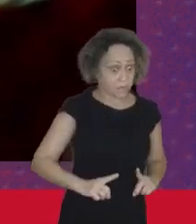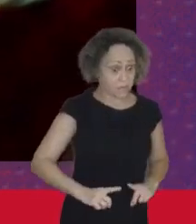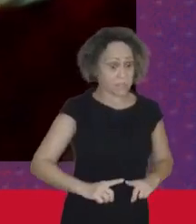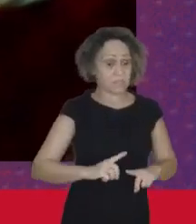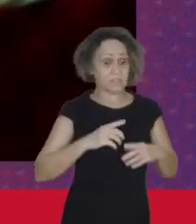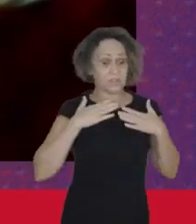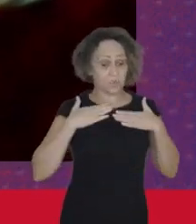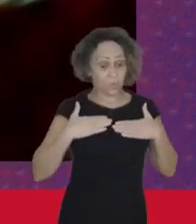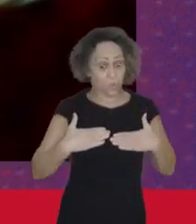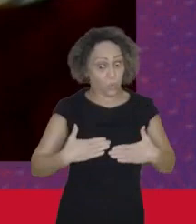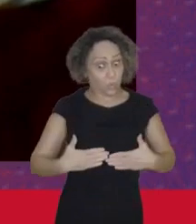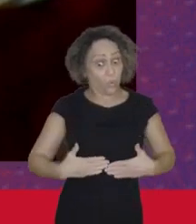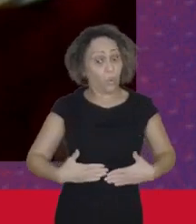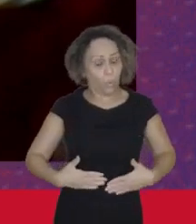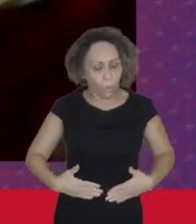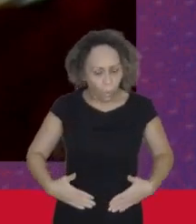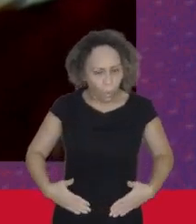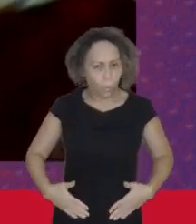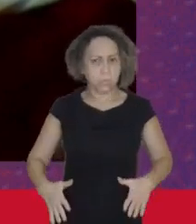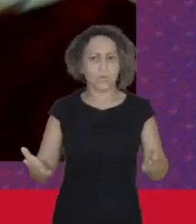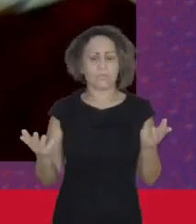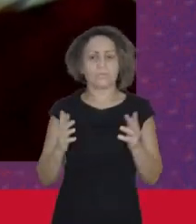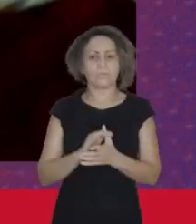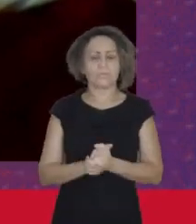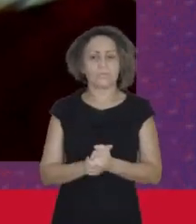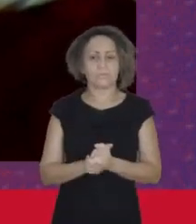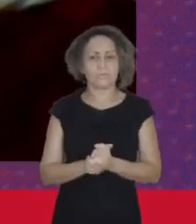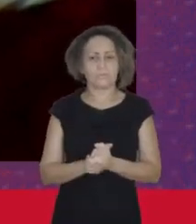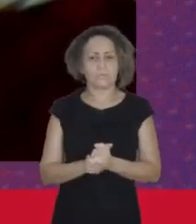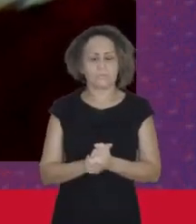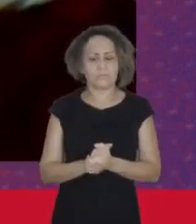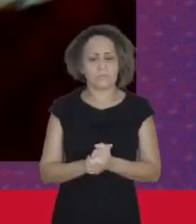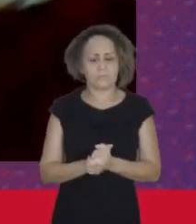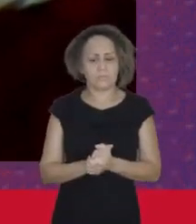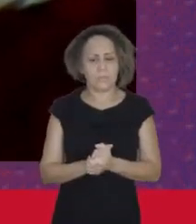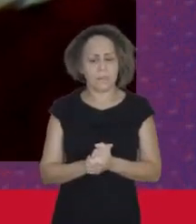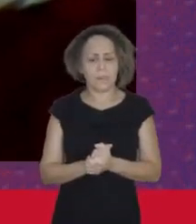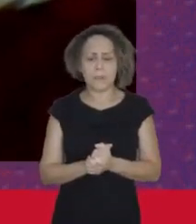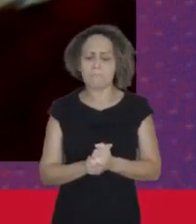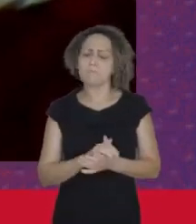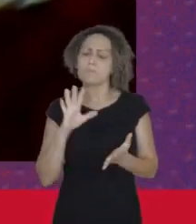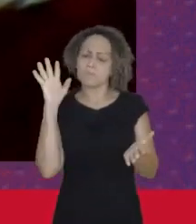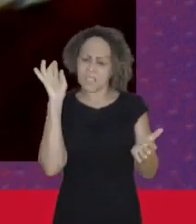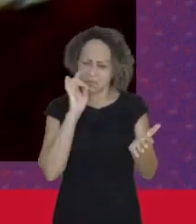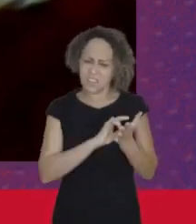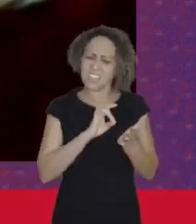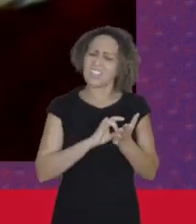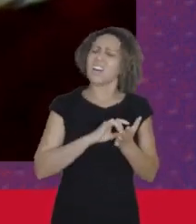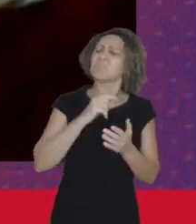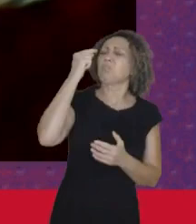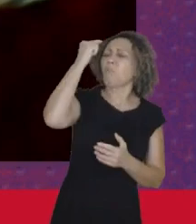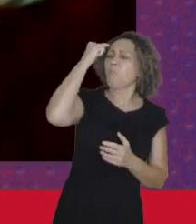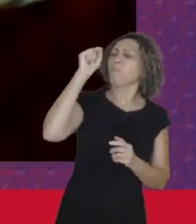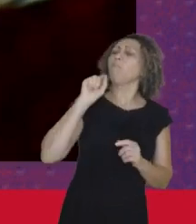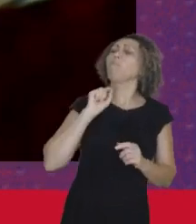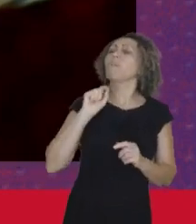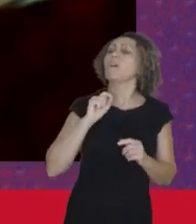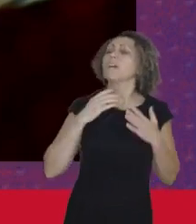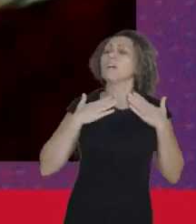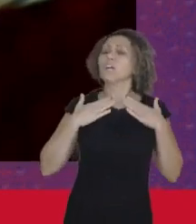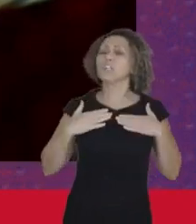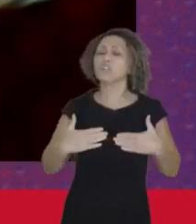corpo biológico, tá? Na verdade, a própria ideia de corpo, ela foi